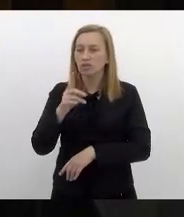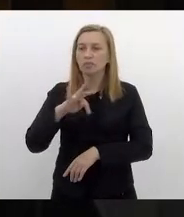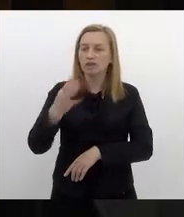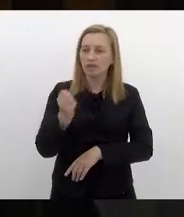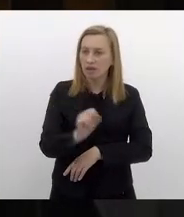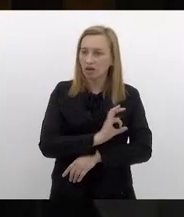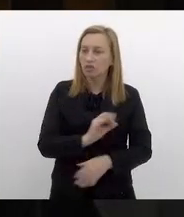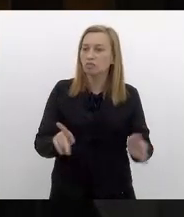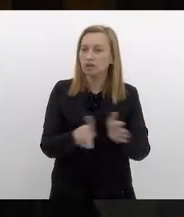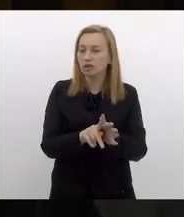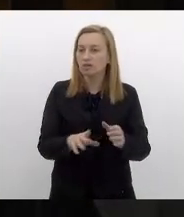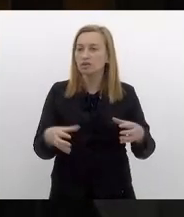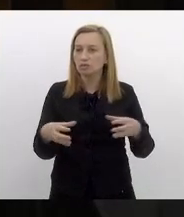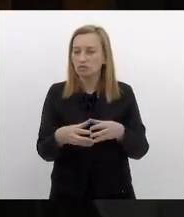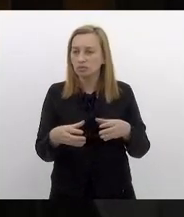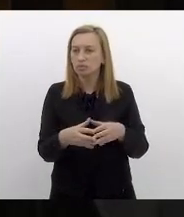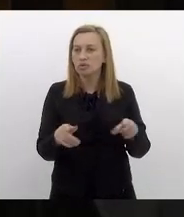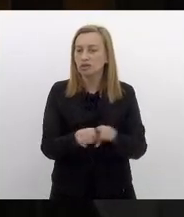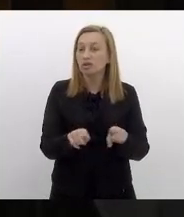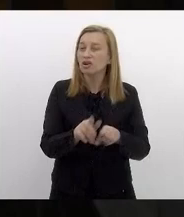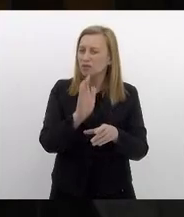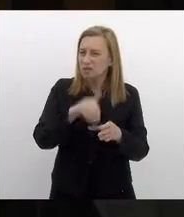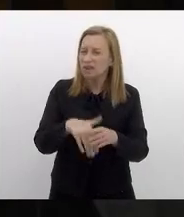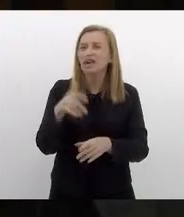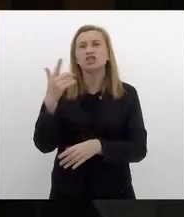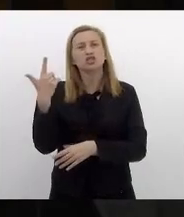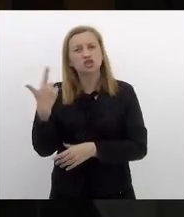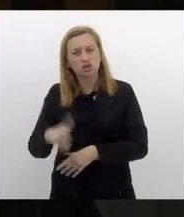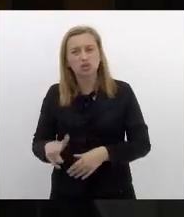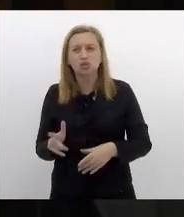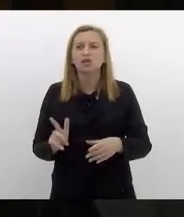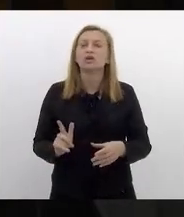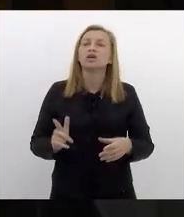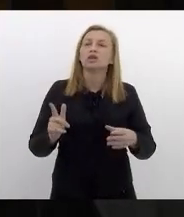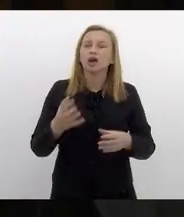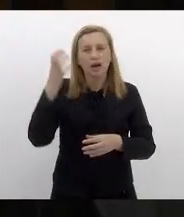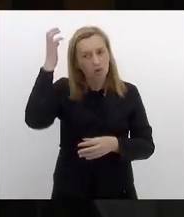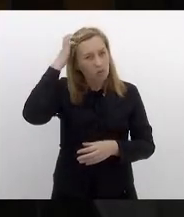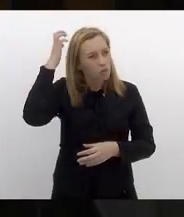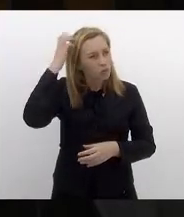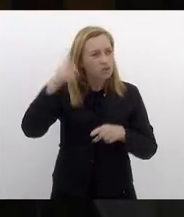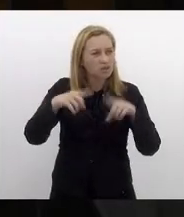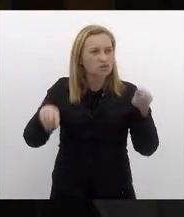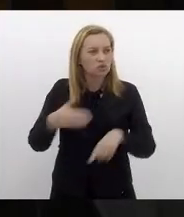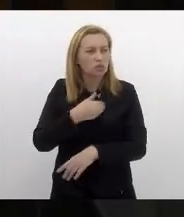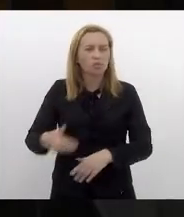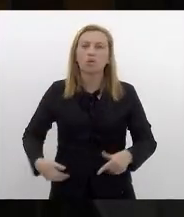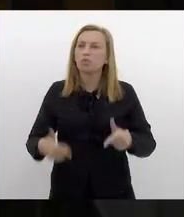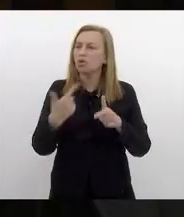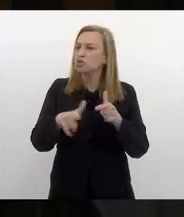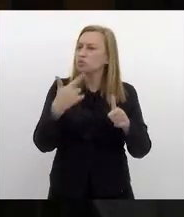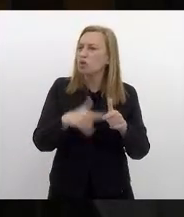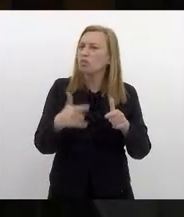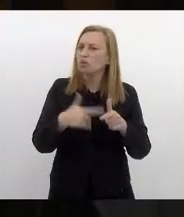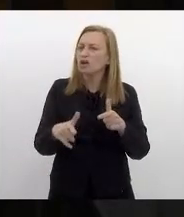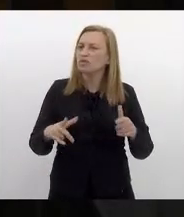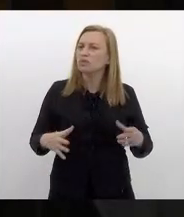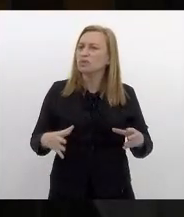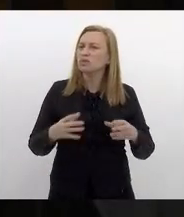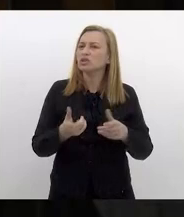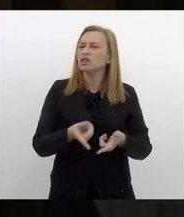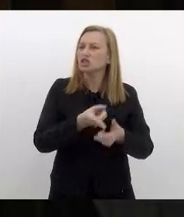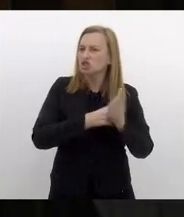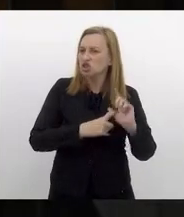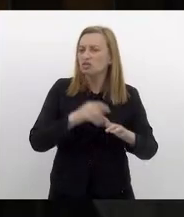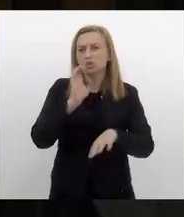A gente vai agora botar de novo na conta do servidor público, né, o problema das contas da Previdência do